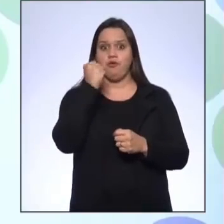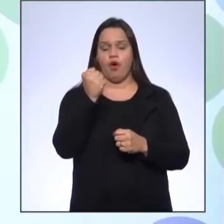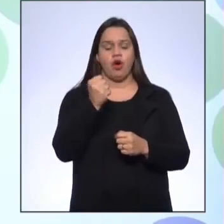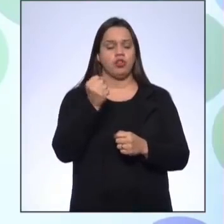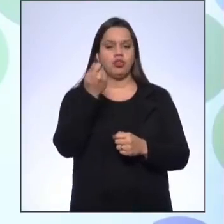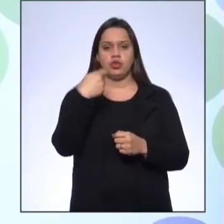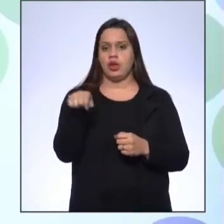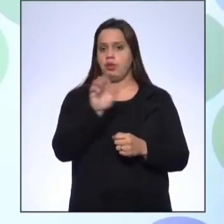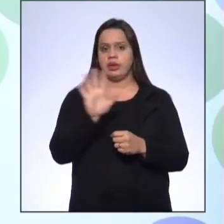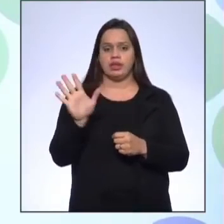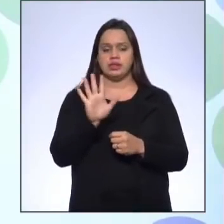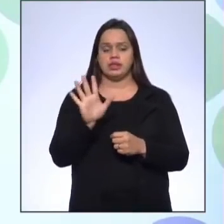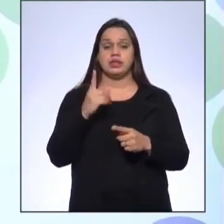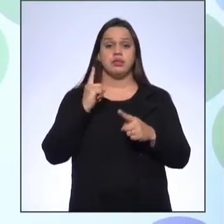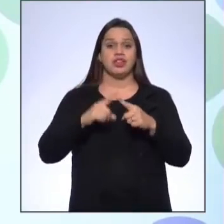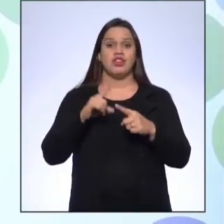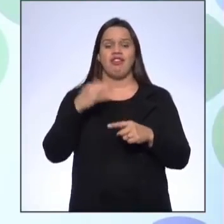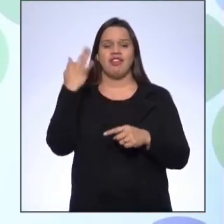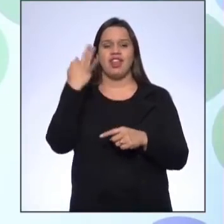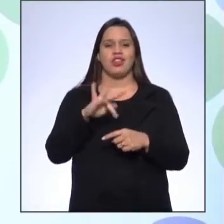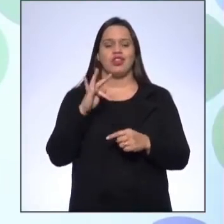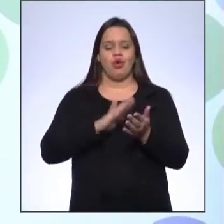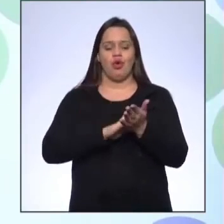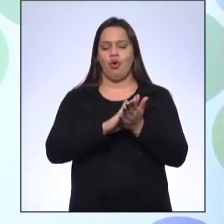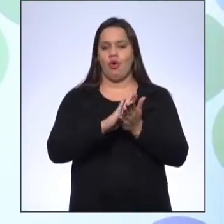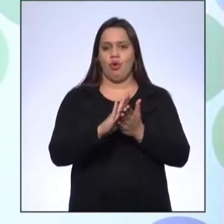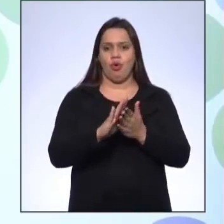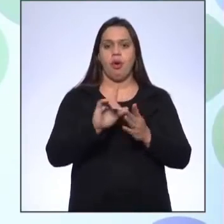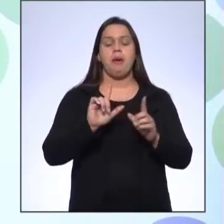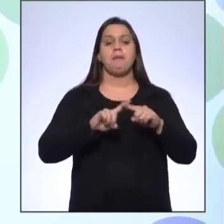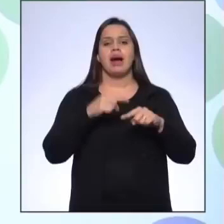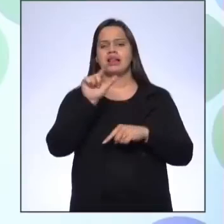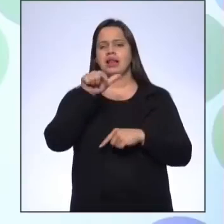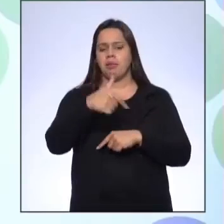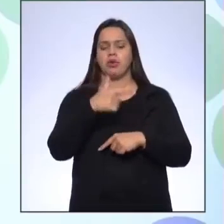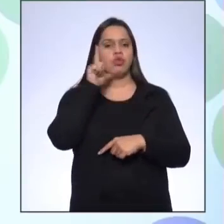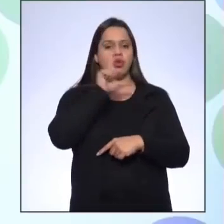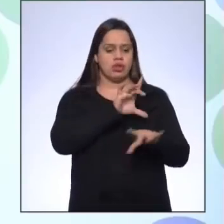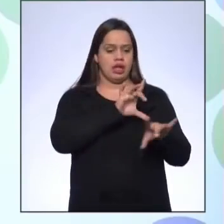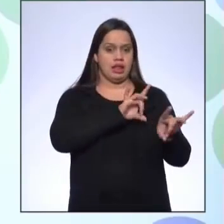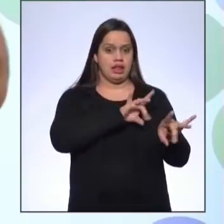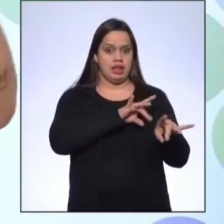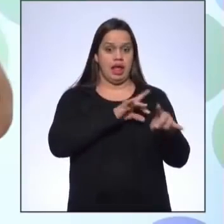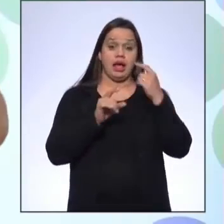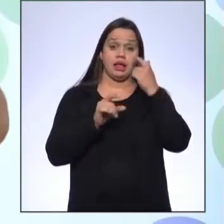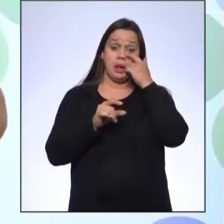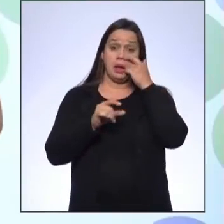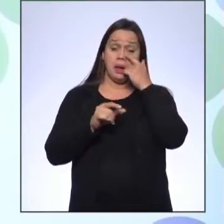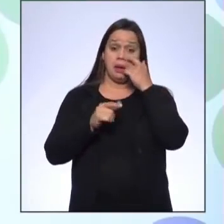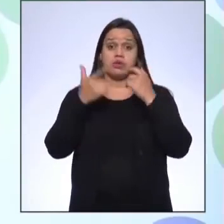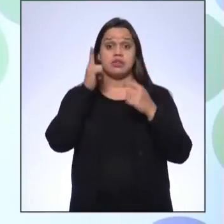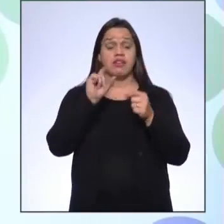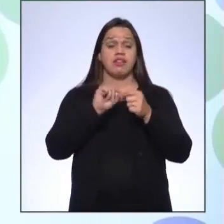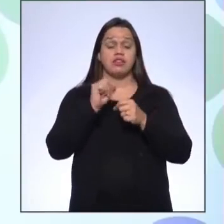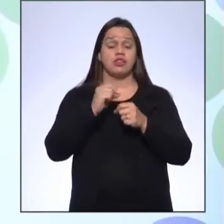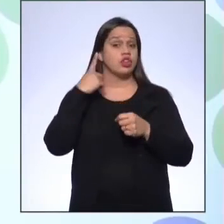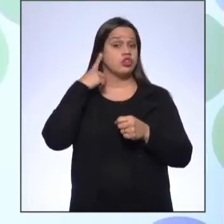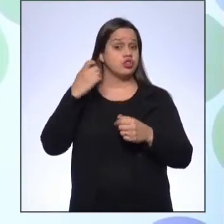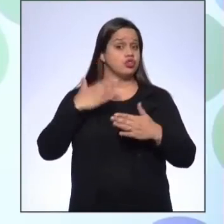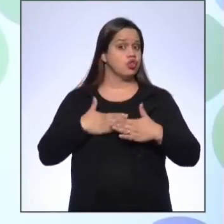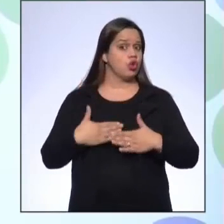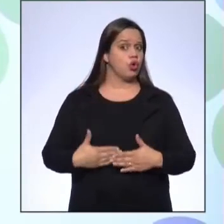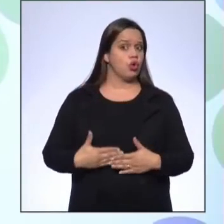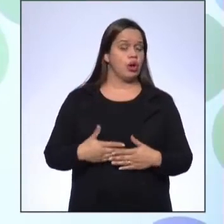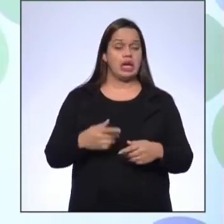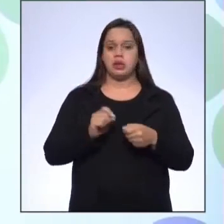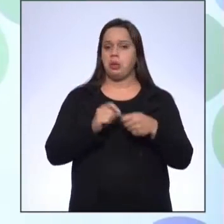fazendo forte, que só vai machucar e com o tempo, com a técnica, a gente consegue tirar o som das palmas e das outras regiões do corpo sem